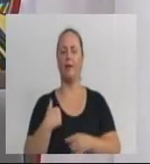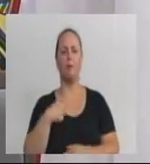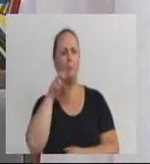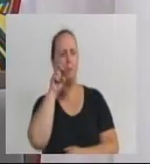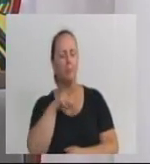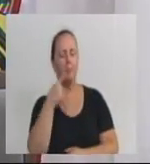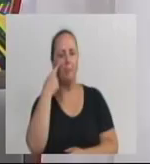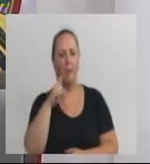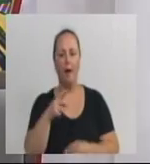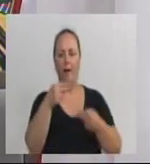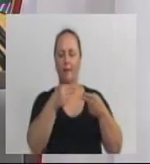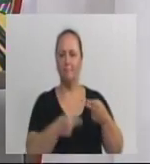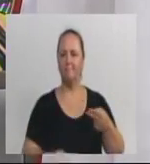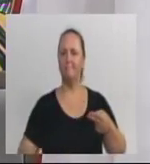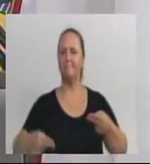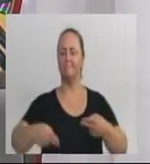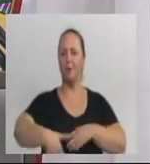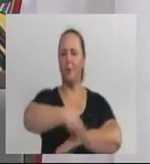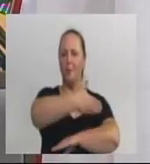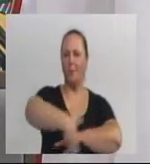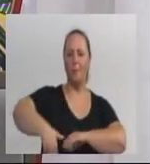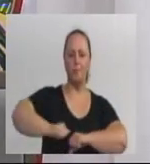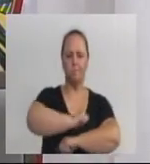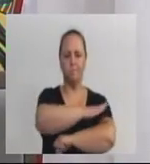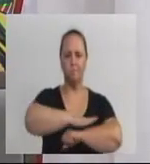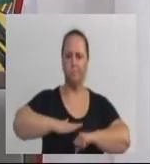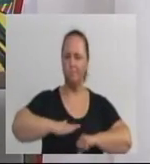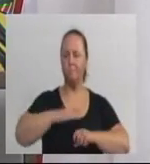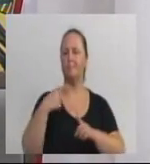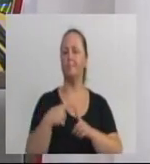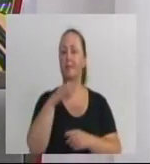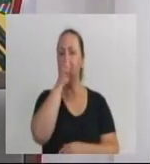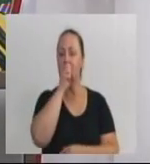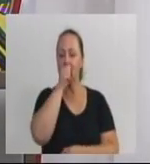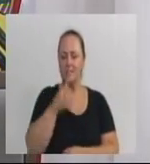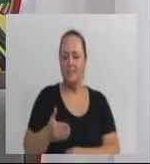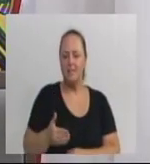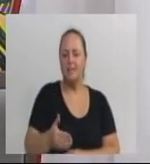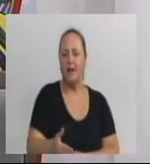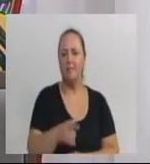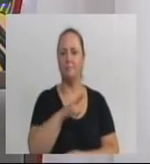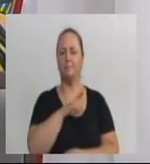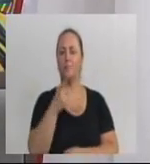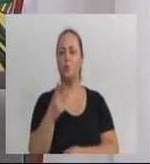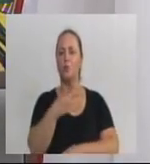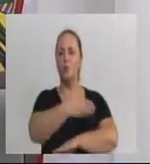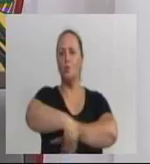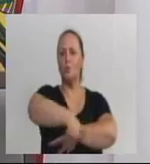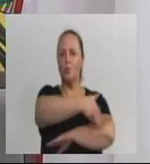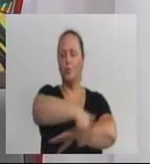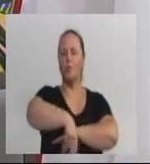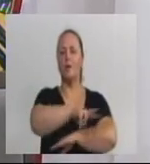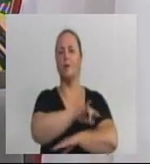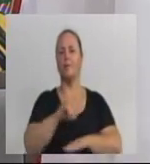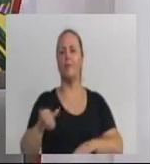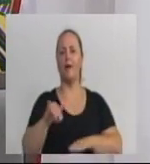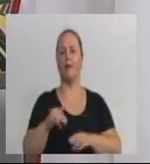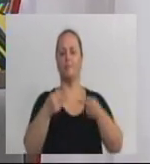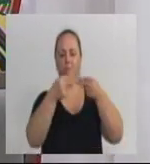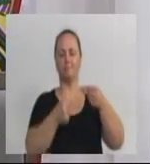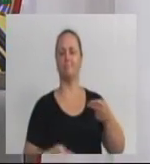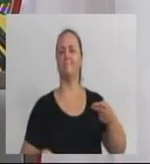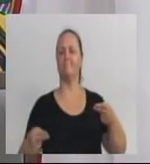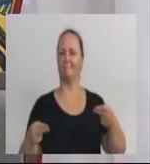de novas ruas que estão sendo pavimentadas, e no sábado nós teremos duas ruas do sistema Mutirão que serão inauguradas, a